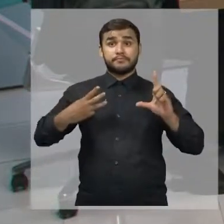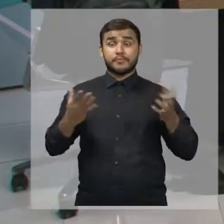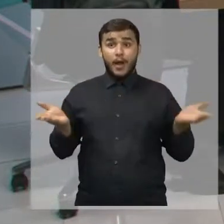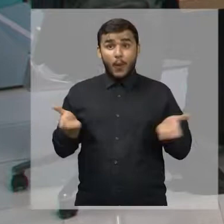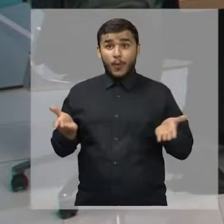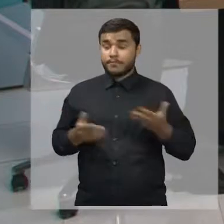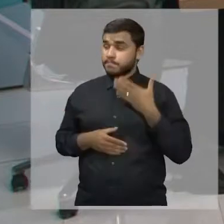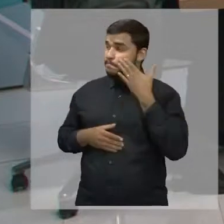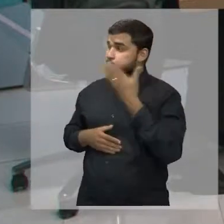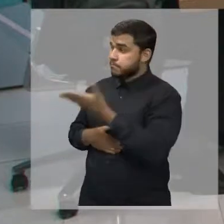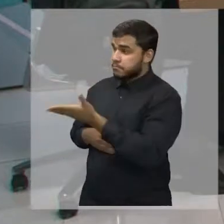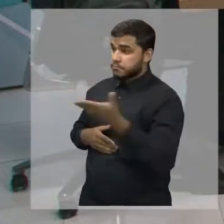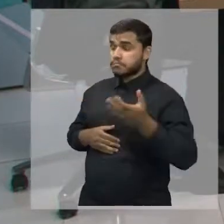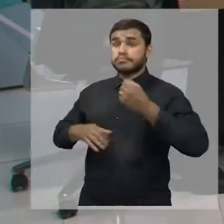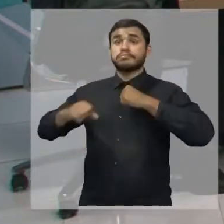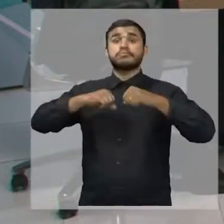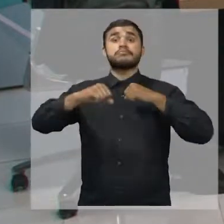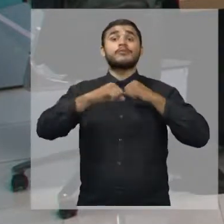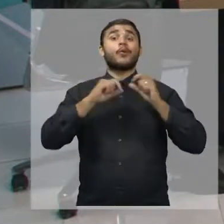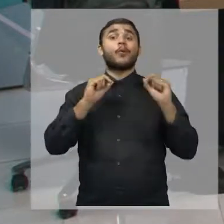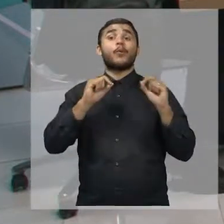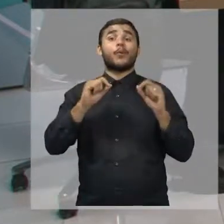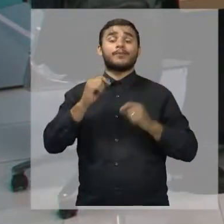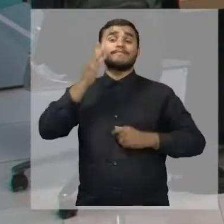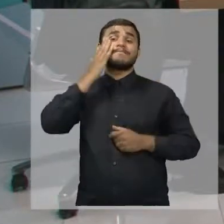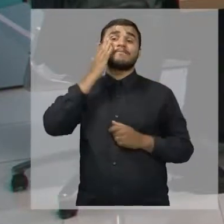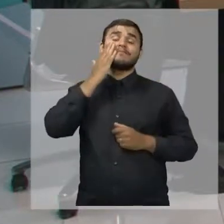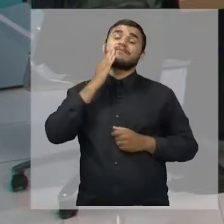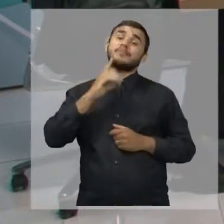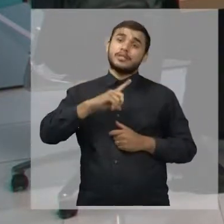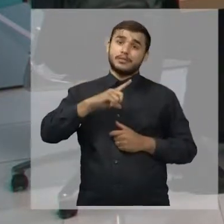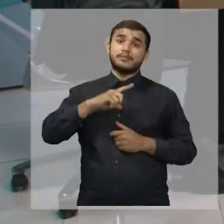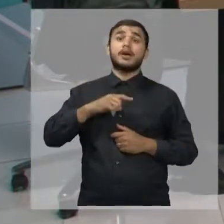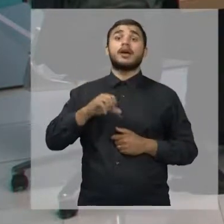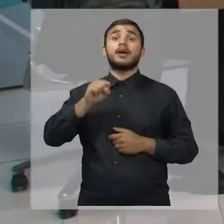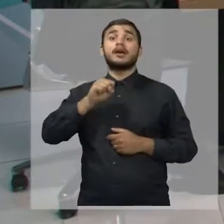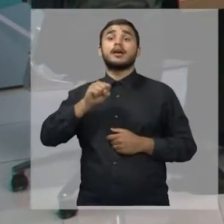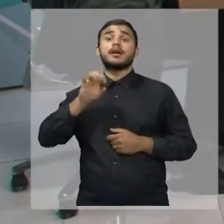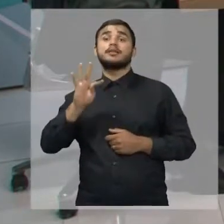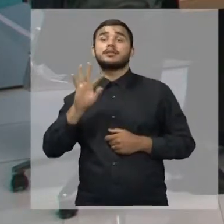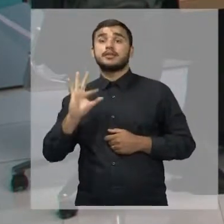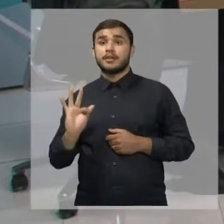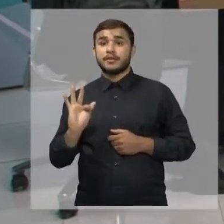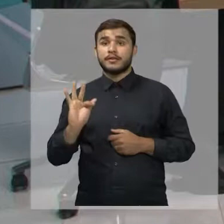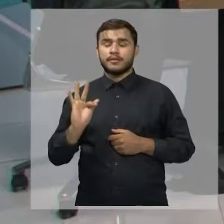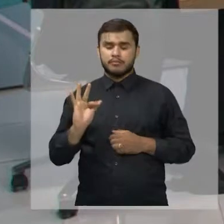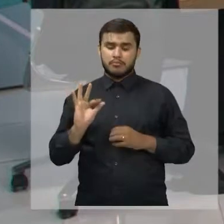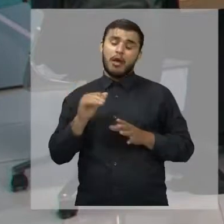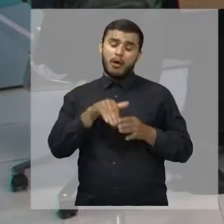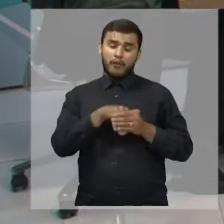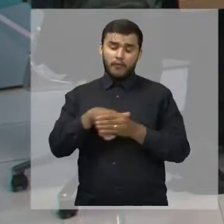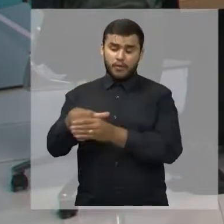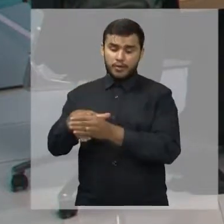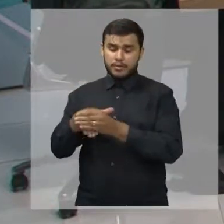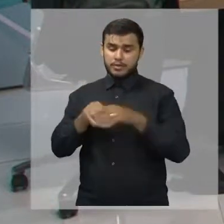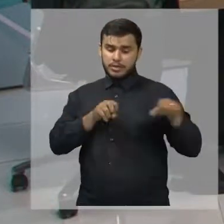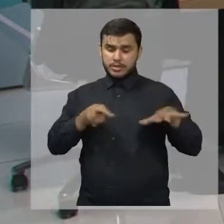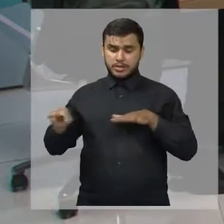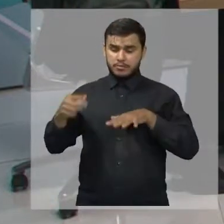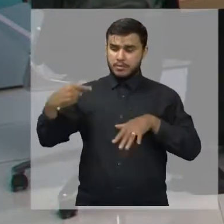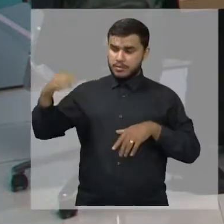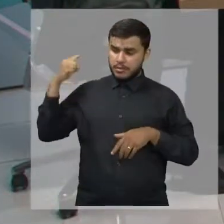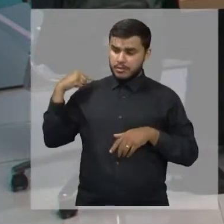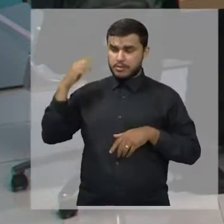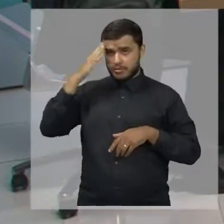a votação que foi suspensa na semana que passou, será retomada no próximo dia 6 de